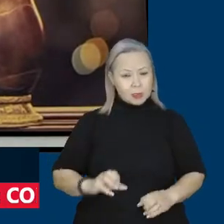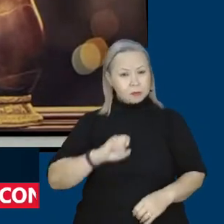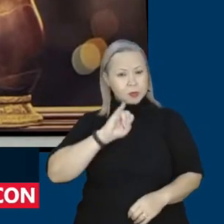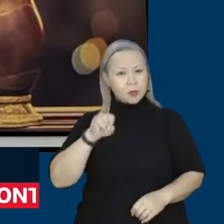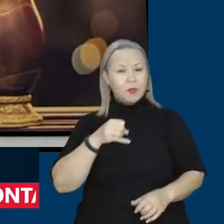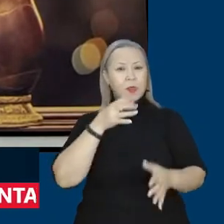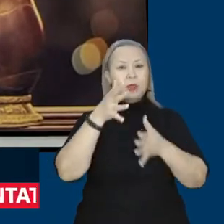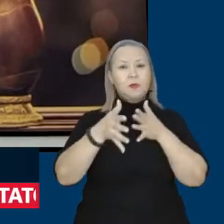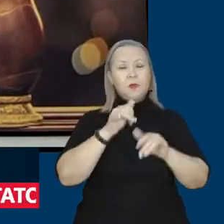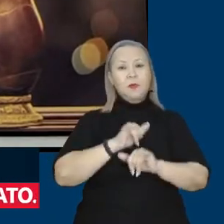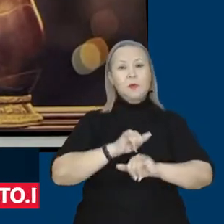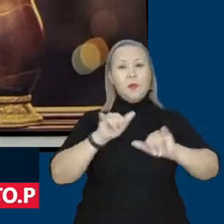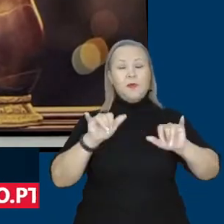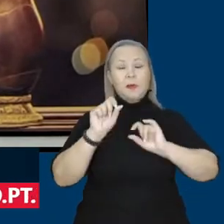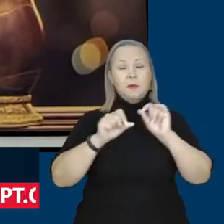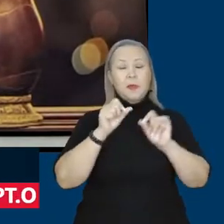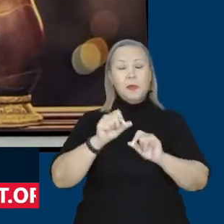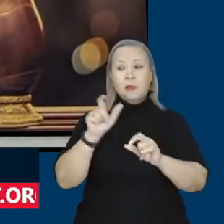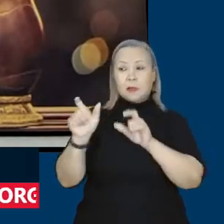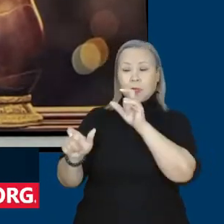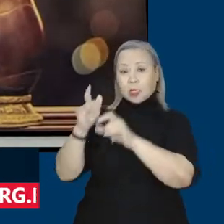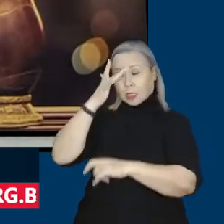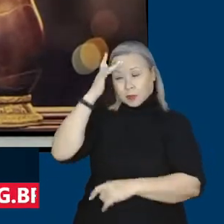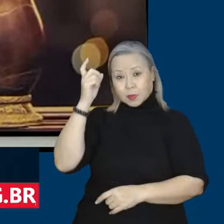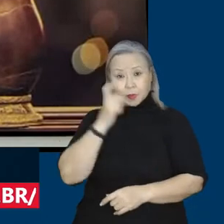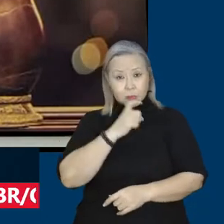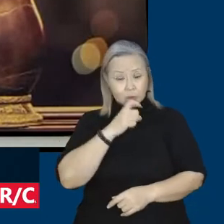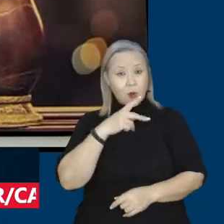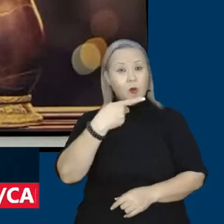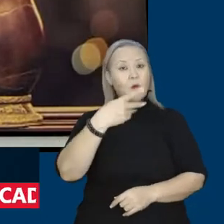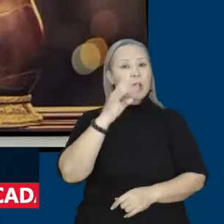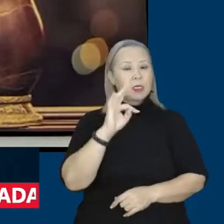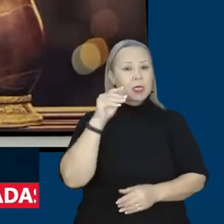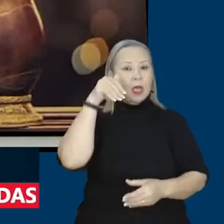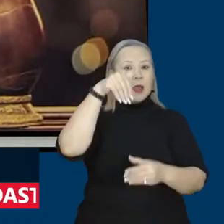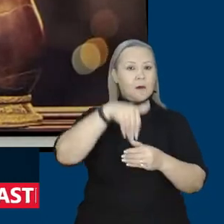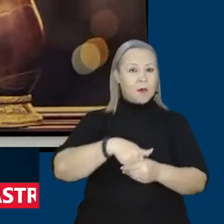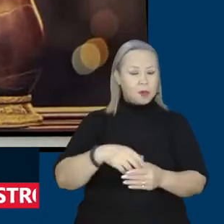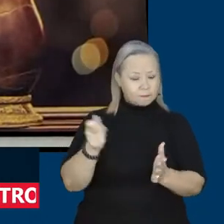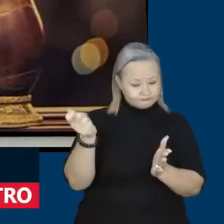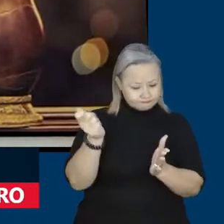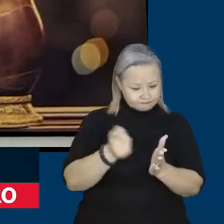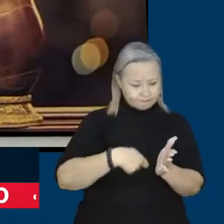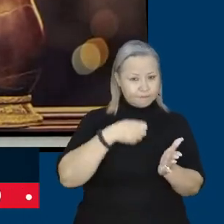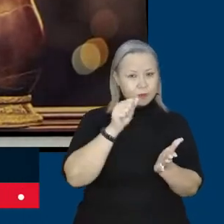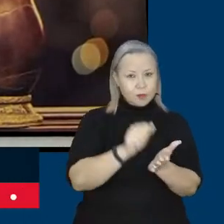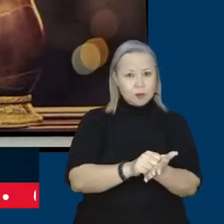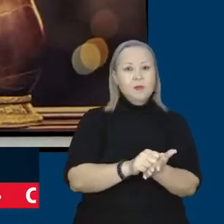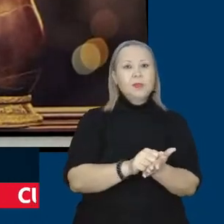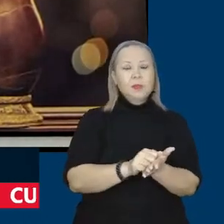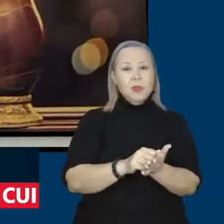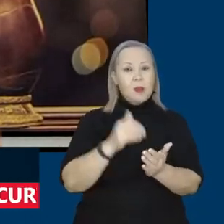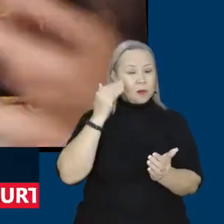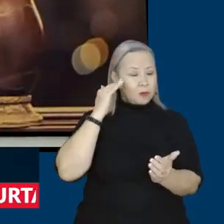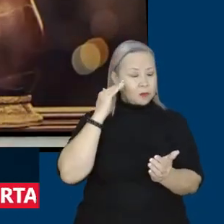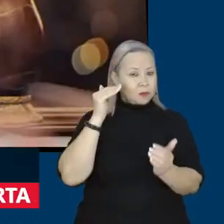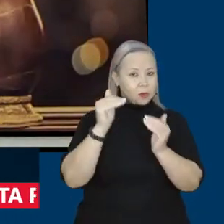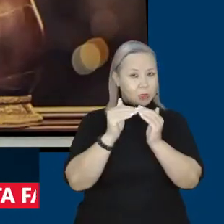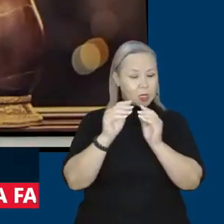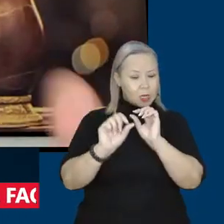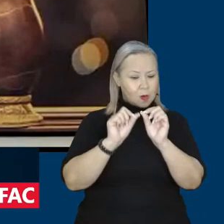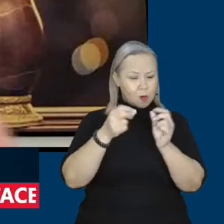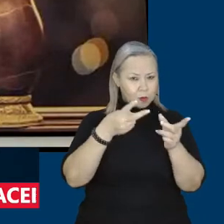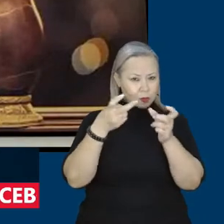aqueles que continuam mentindo o PT votou e assinou voltou de acordo com seu ponto de vista